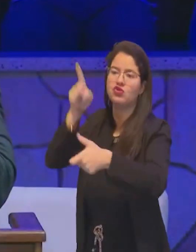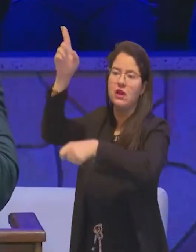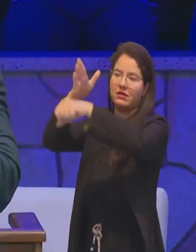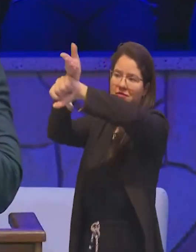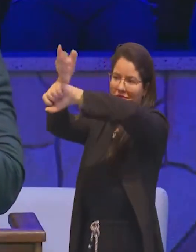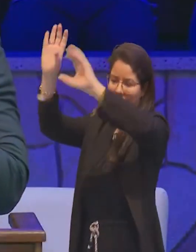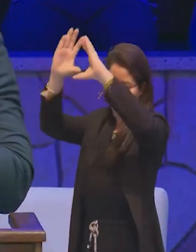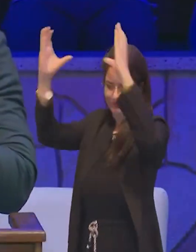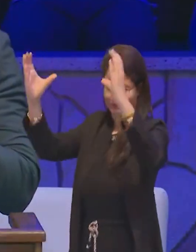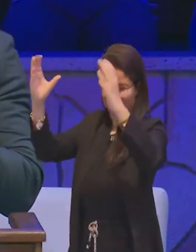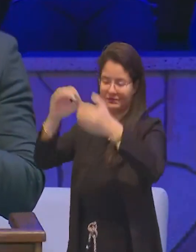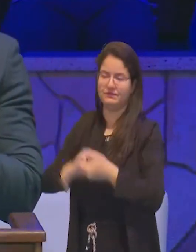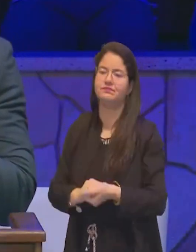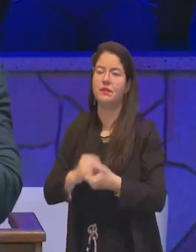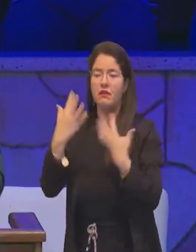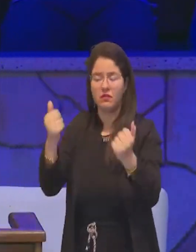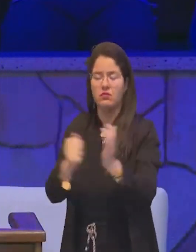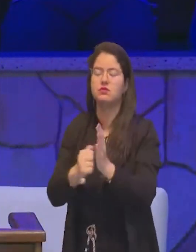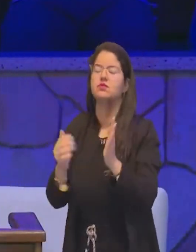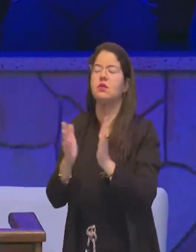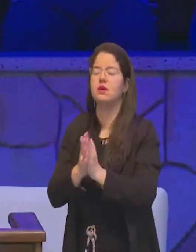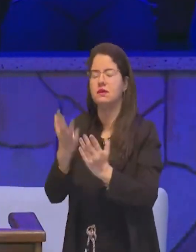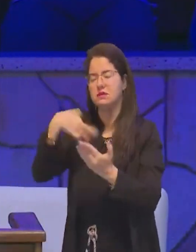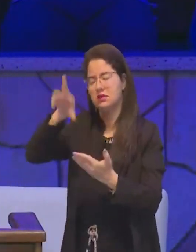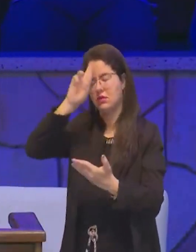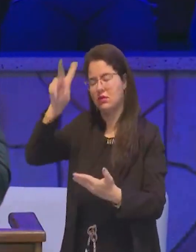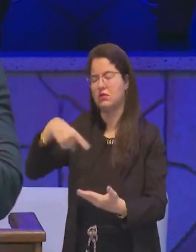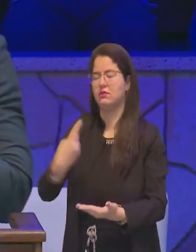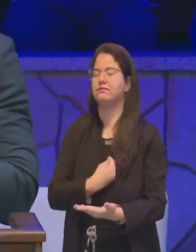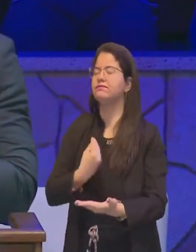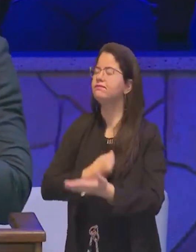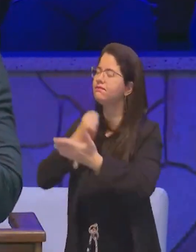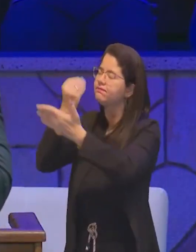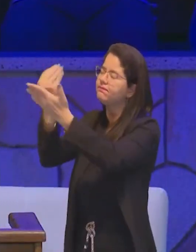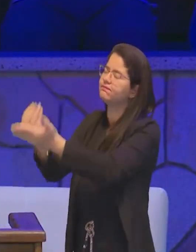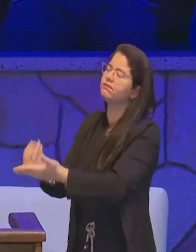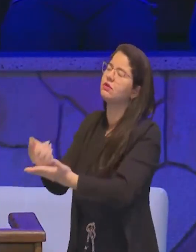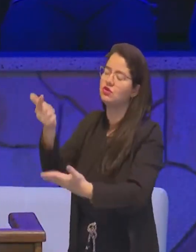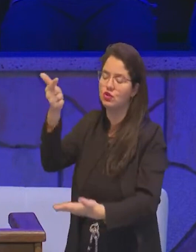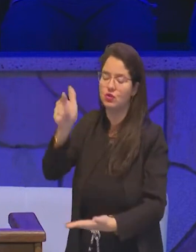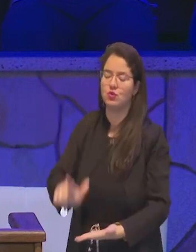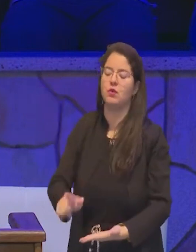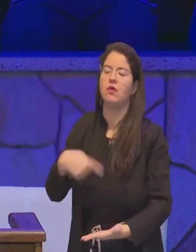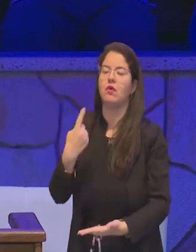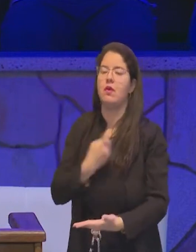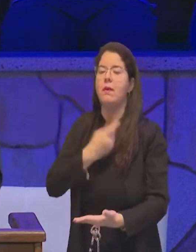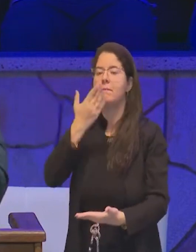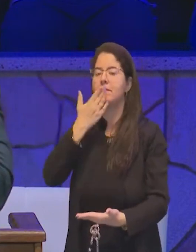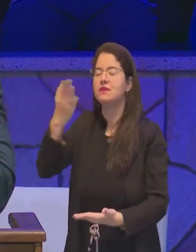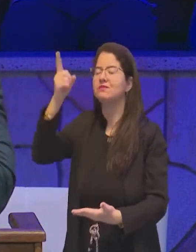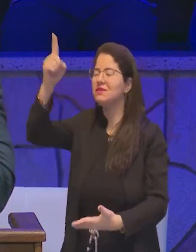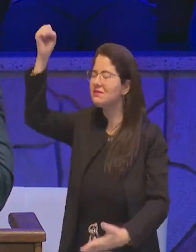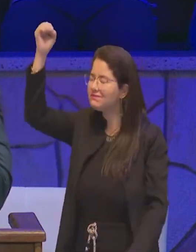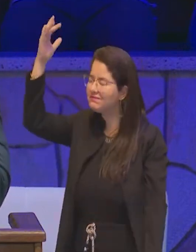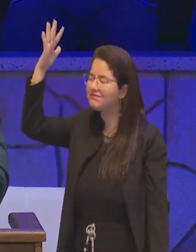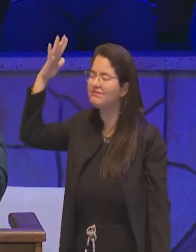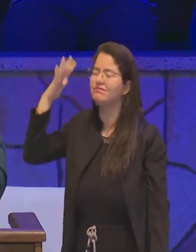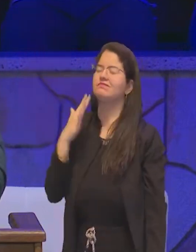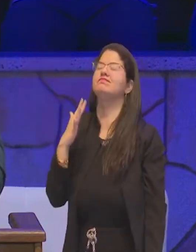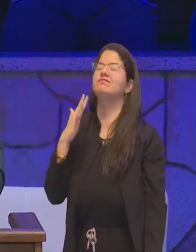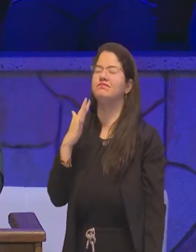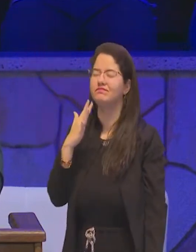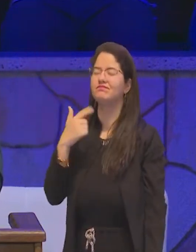Senhor, entregamos mais uma vez a nossa vida diante do teu altar. Pedimos iluminação do